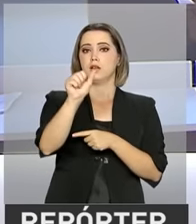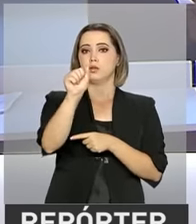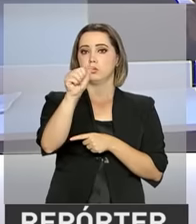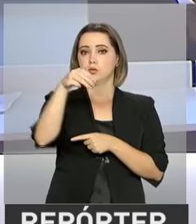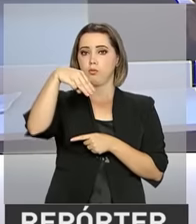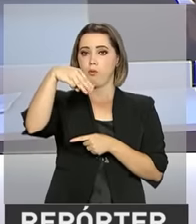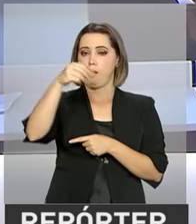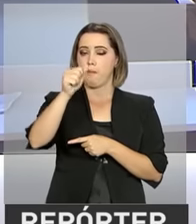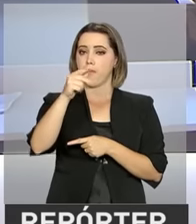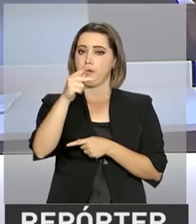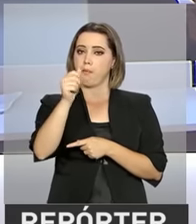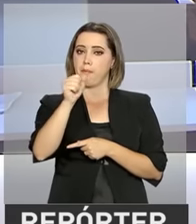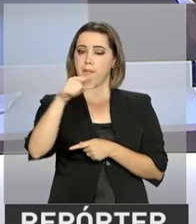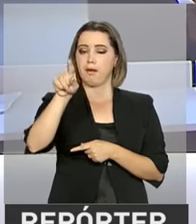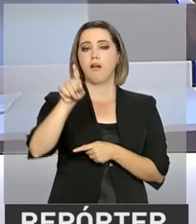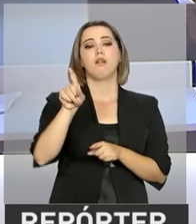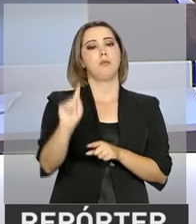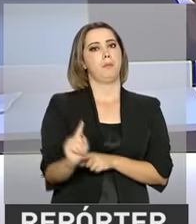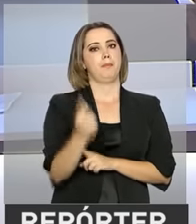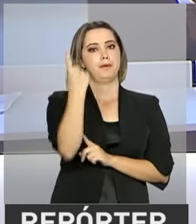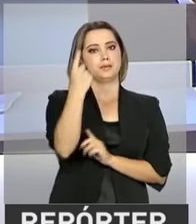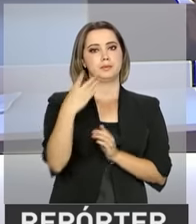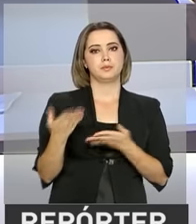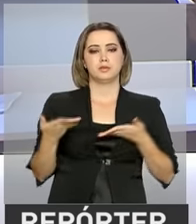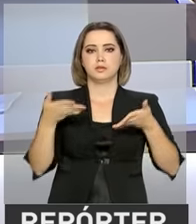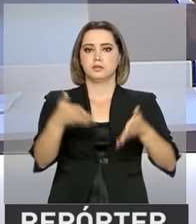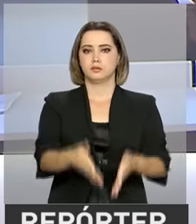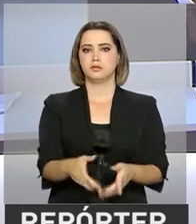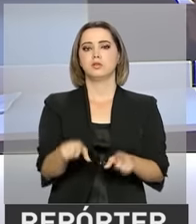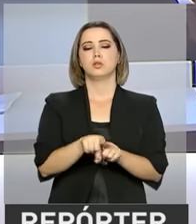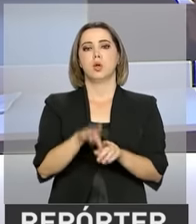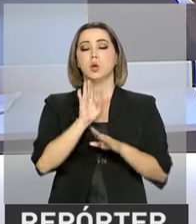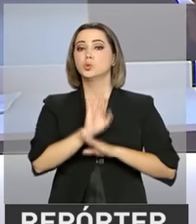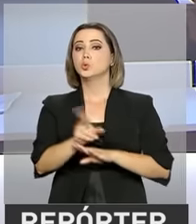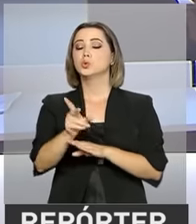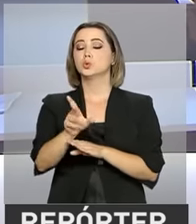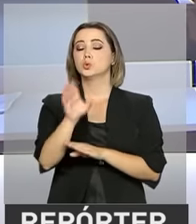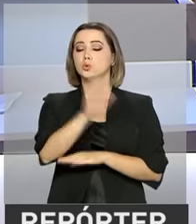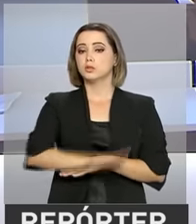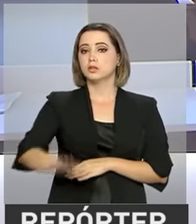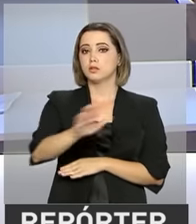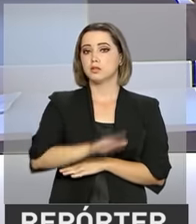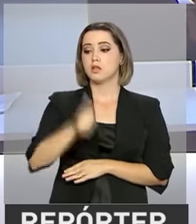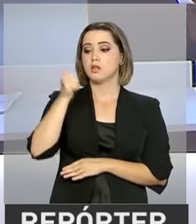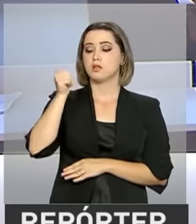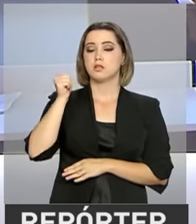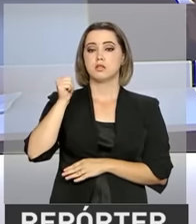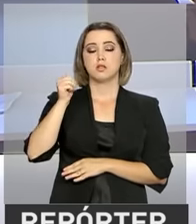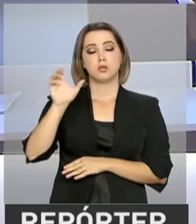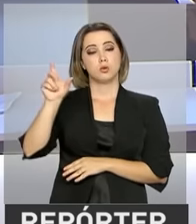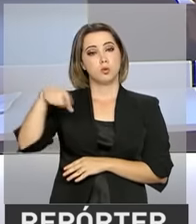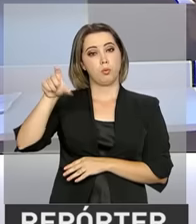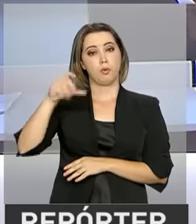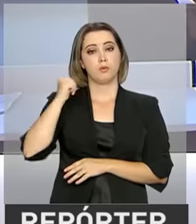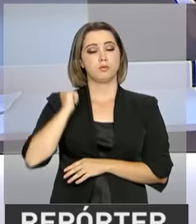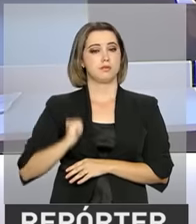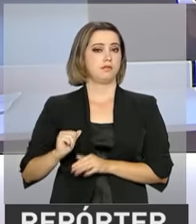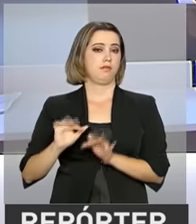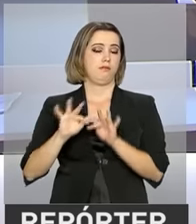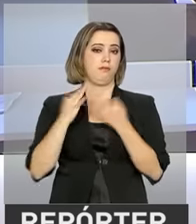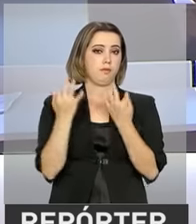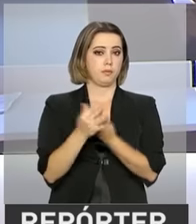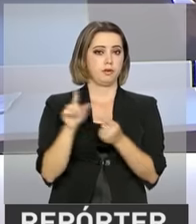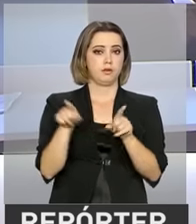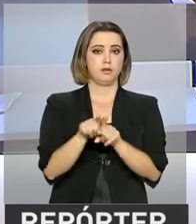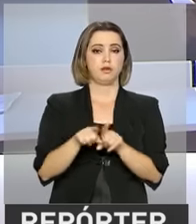feliz faz o acompanhamento de crianças beneficiárias do Bolsa Família e aquelas que recebem o benefício de prestação